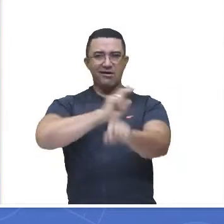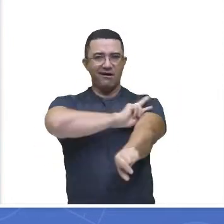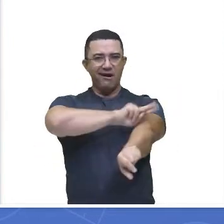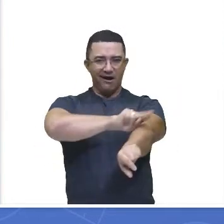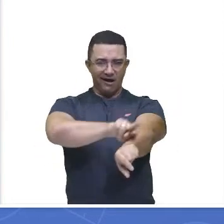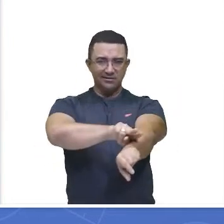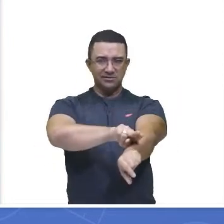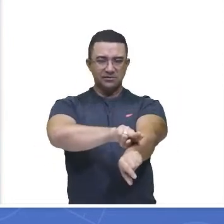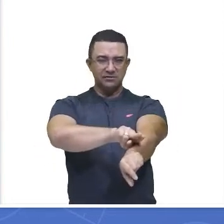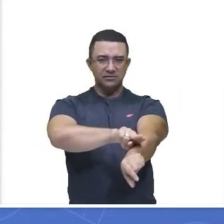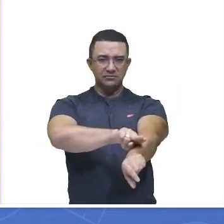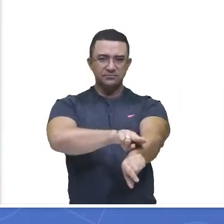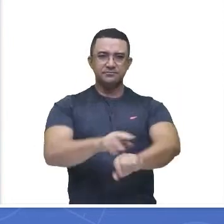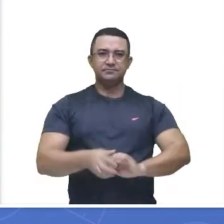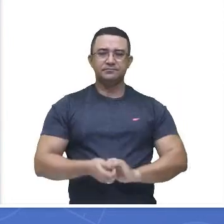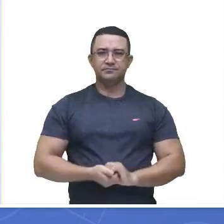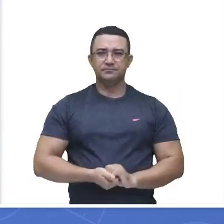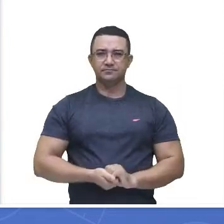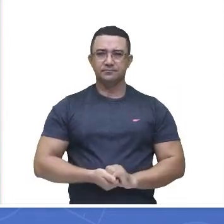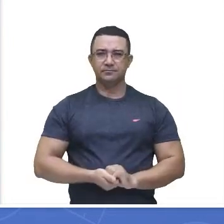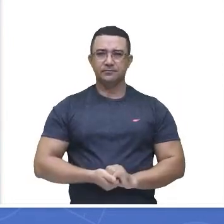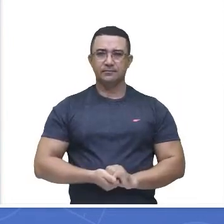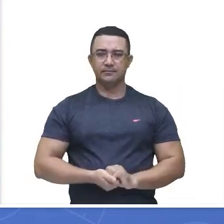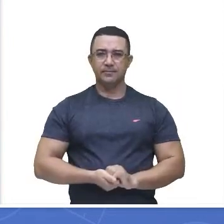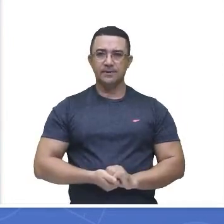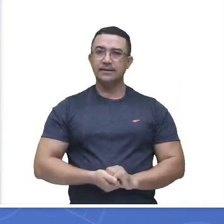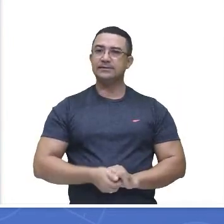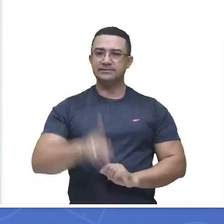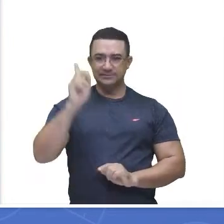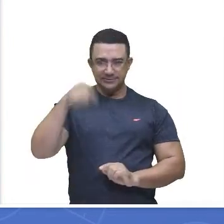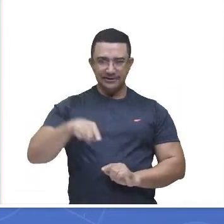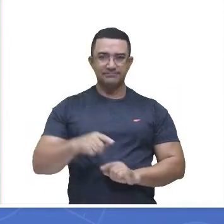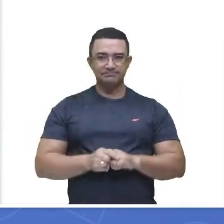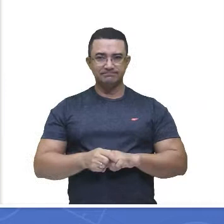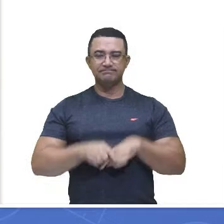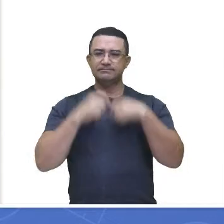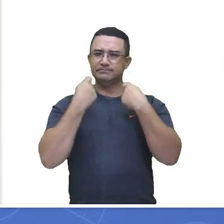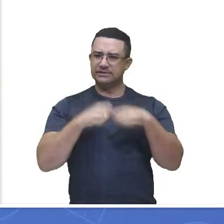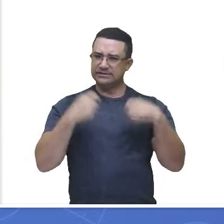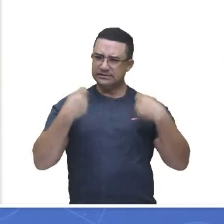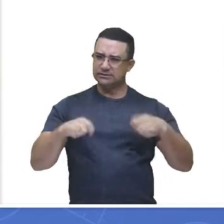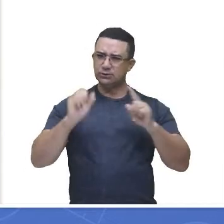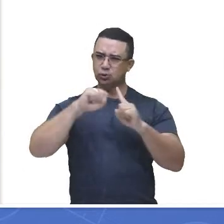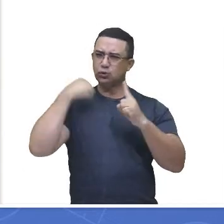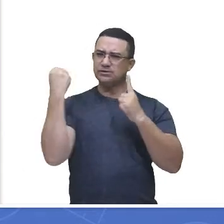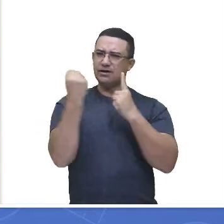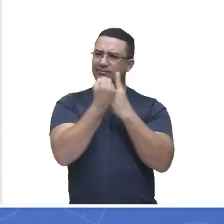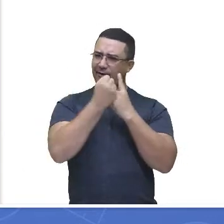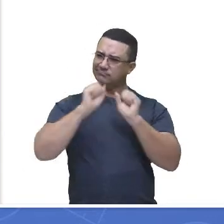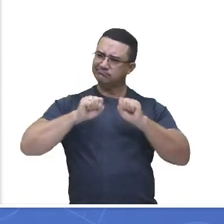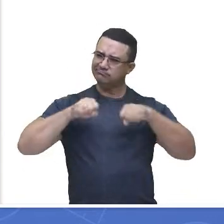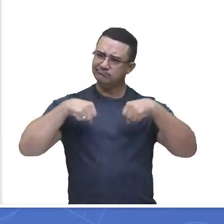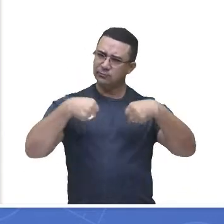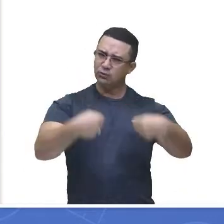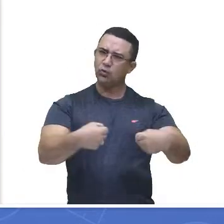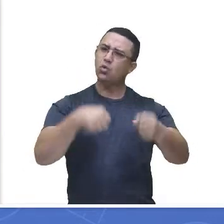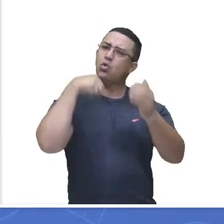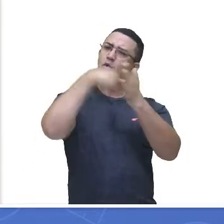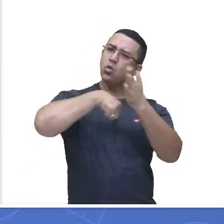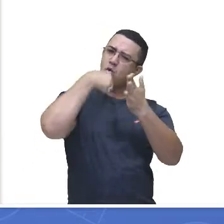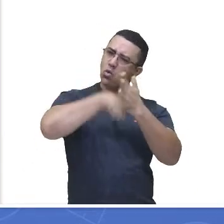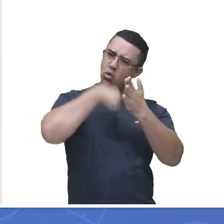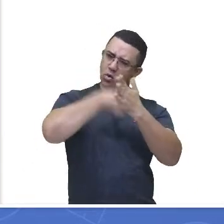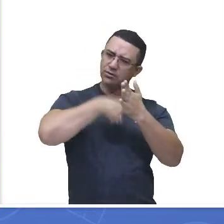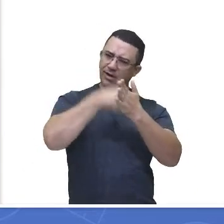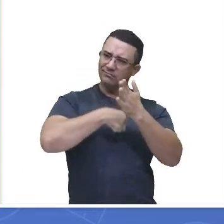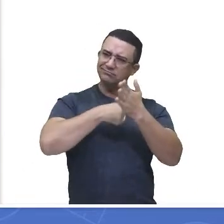O que eu estou falando aqui, gente? Que é necessário que a sociedade se empenhe na luta contra o racismo,